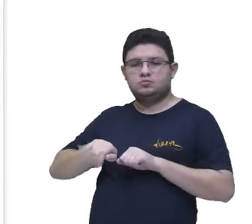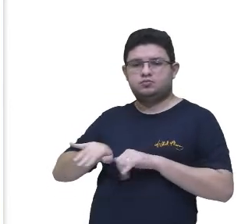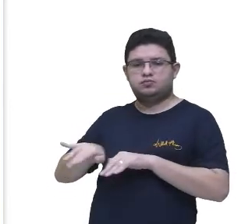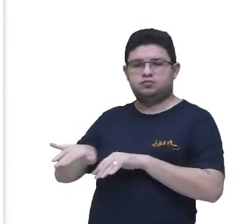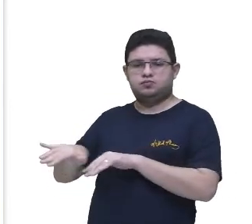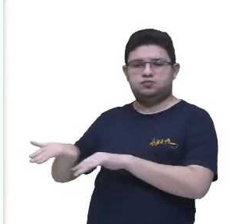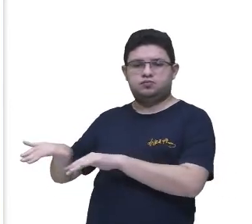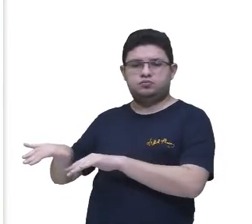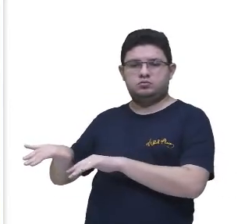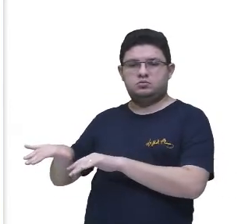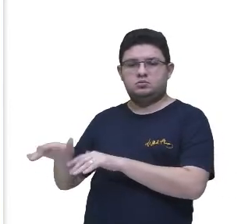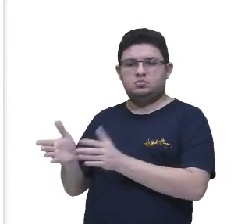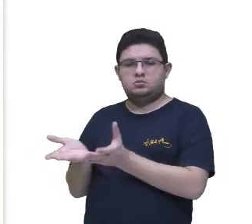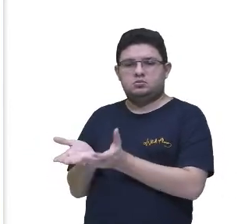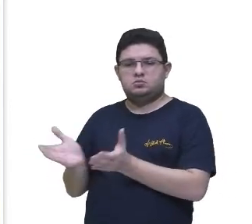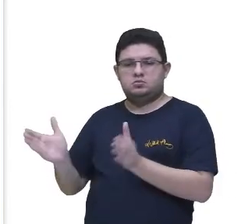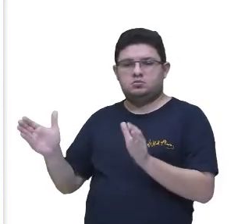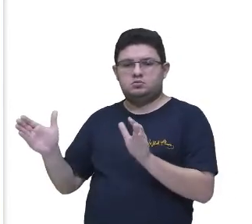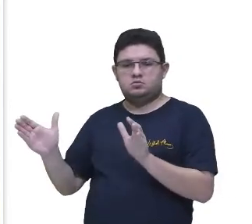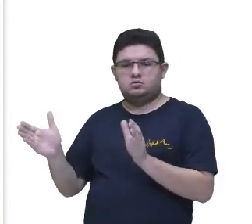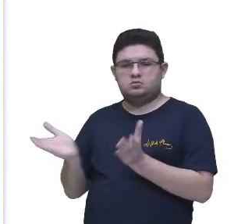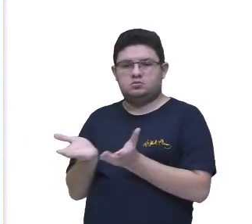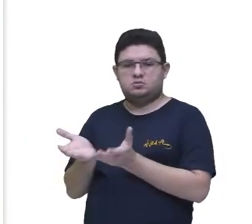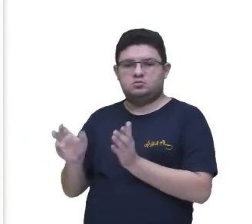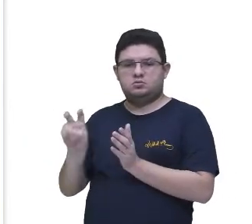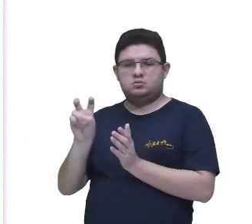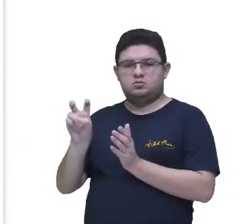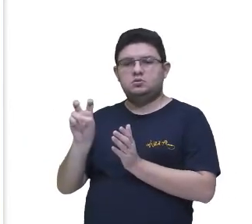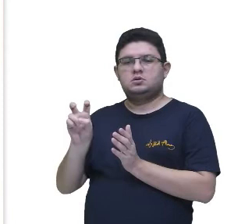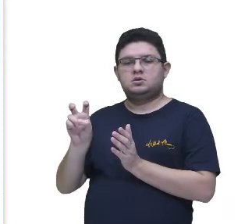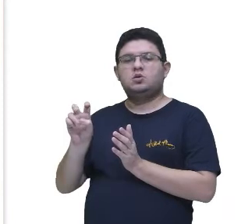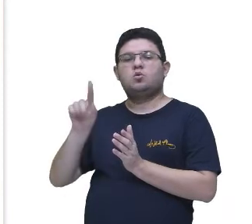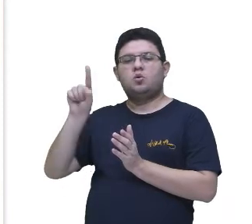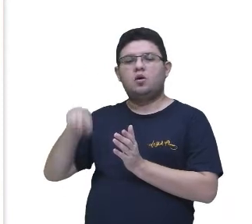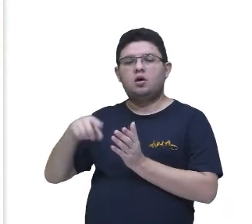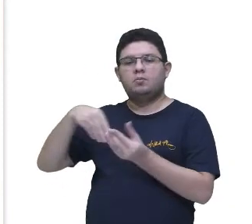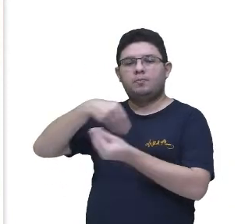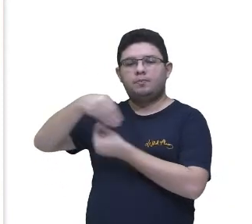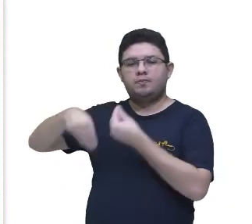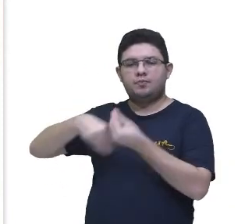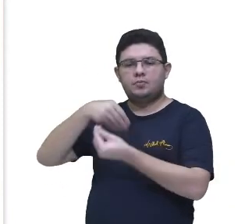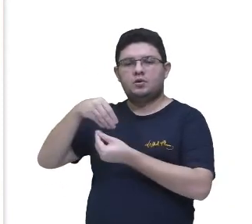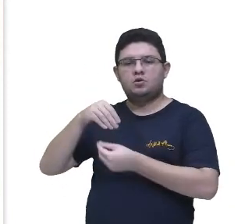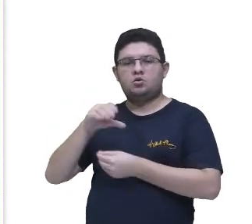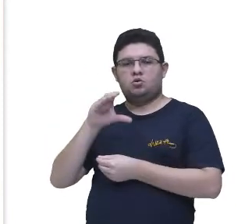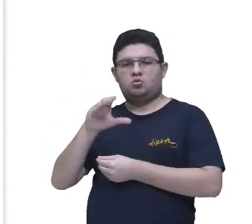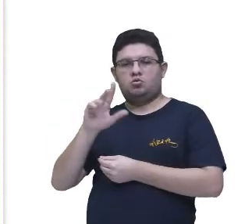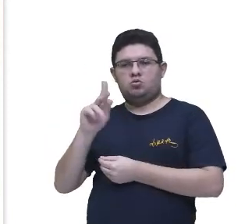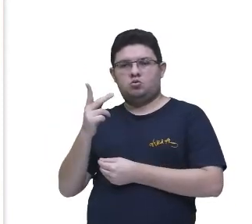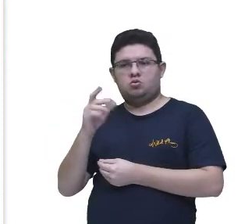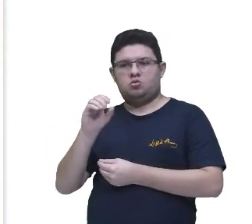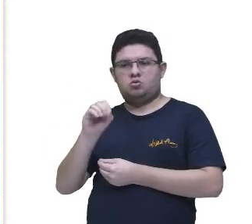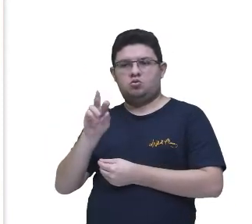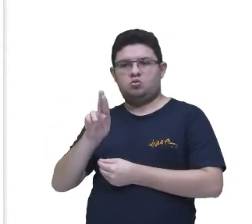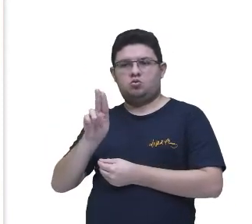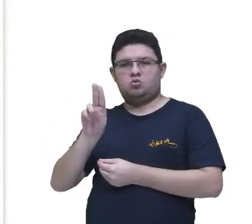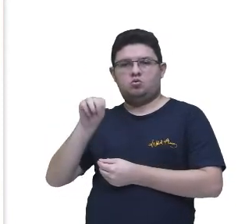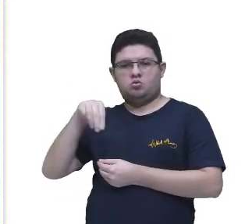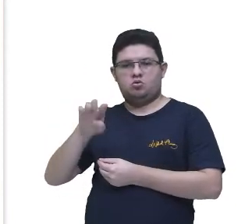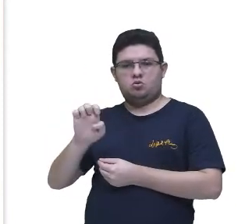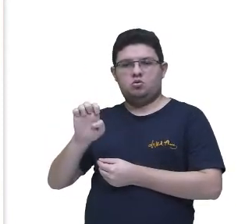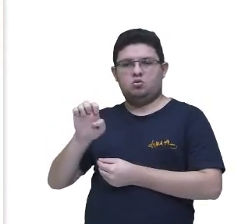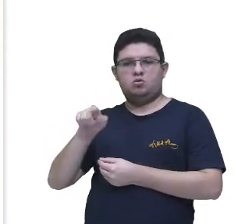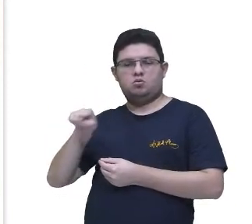lago de chorume, aonde ele vai ser, não tem como ser descartado, rejeitado de alguma forma, e aí é que sim gera um problema